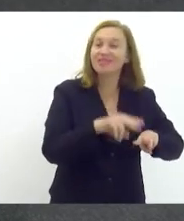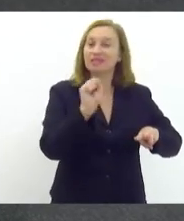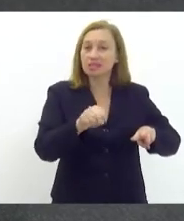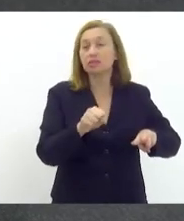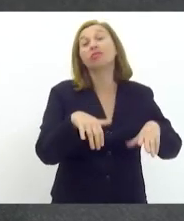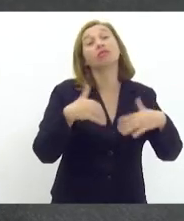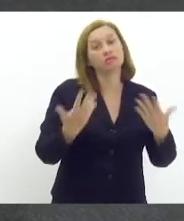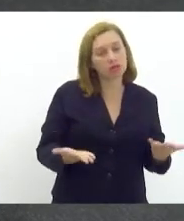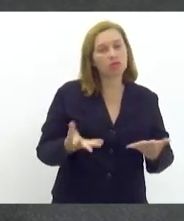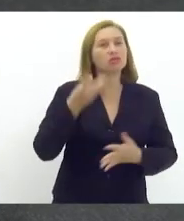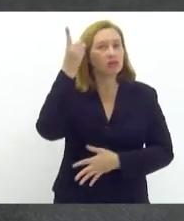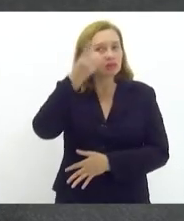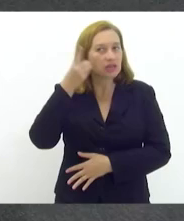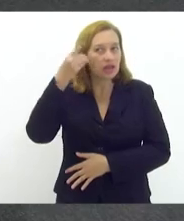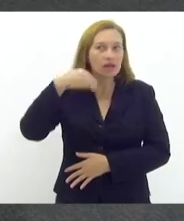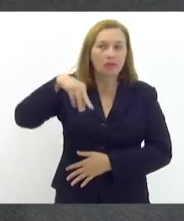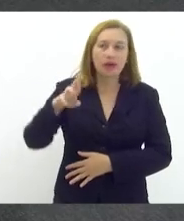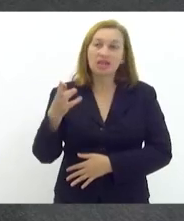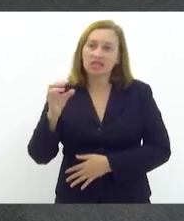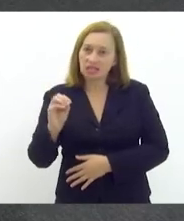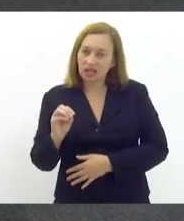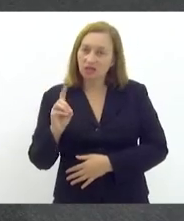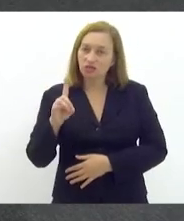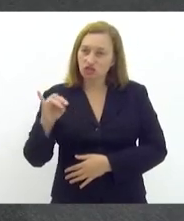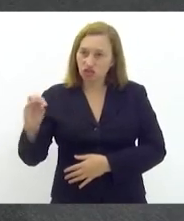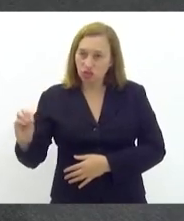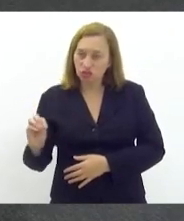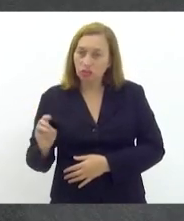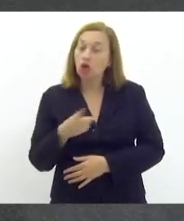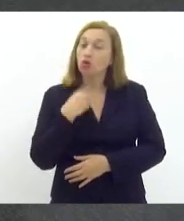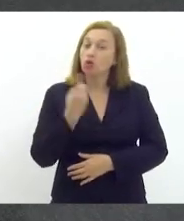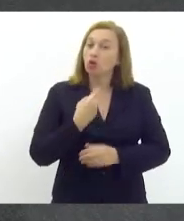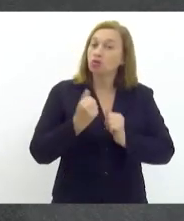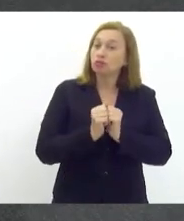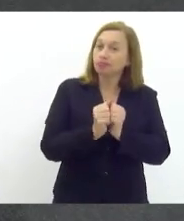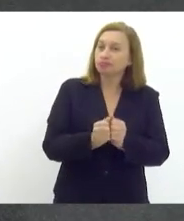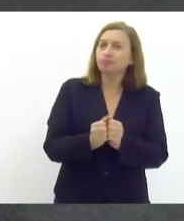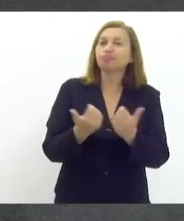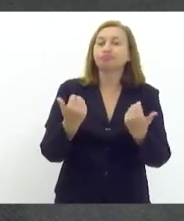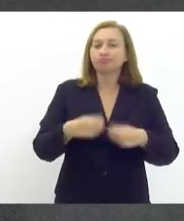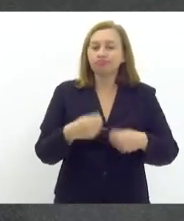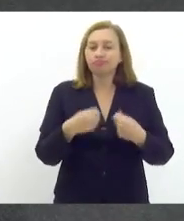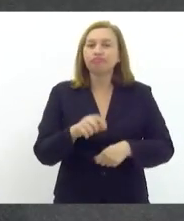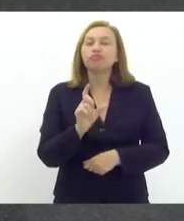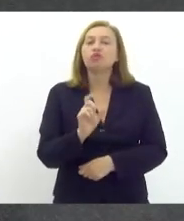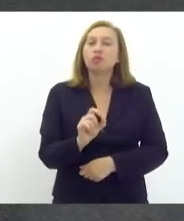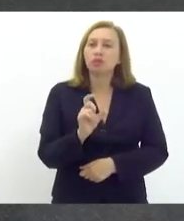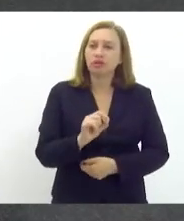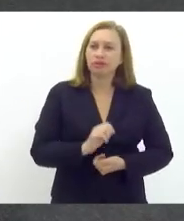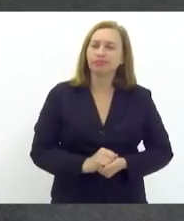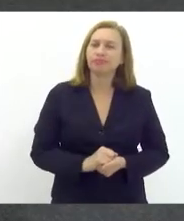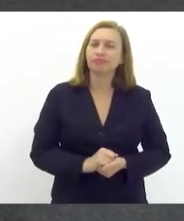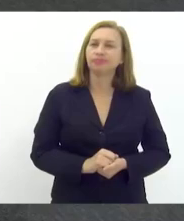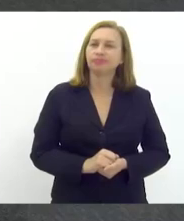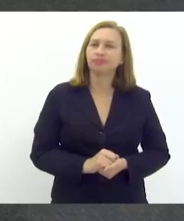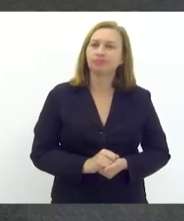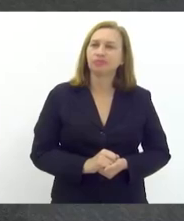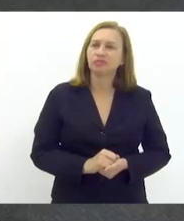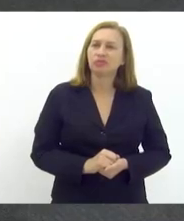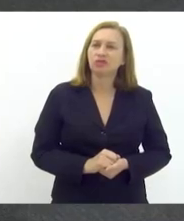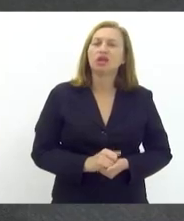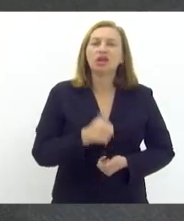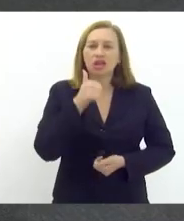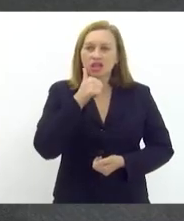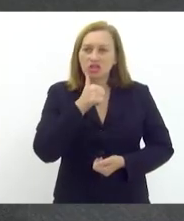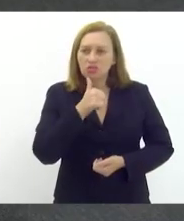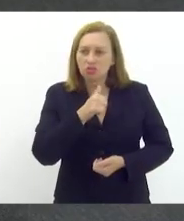Deputado Marcelo Dino nós temos que garantir claro que as